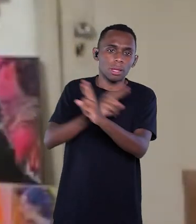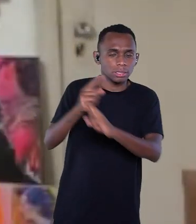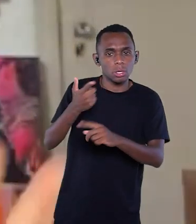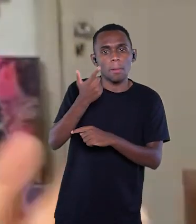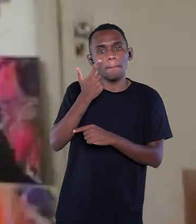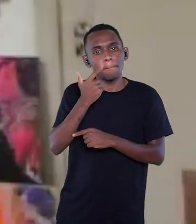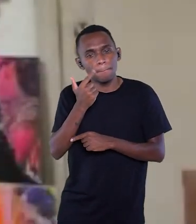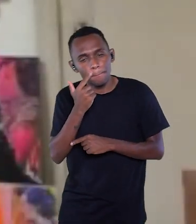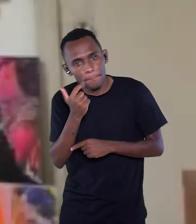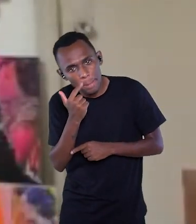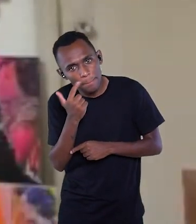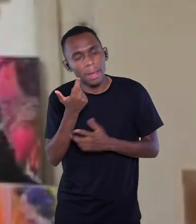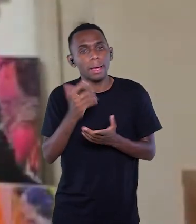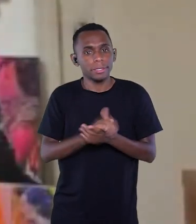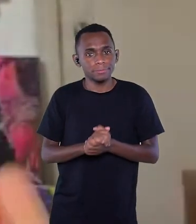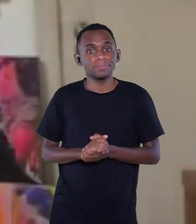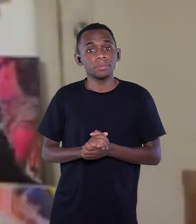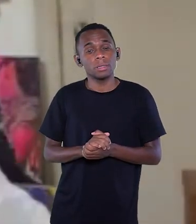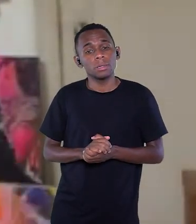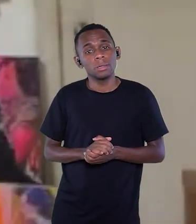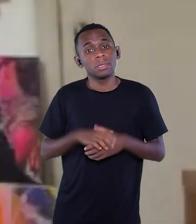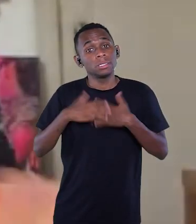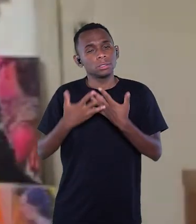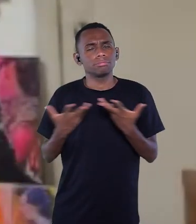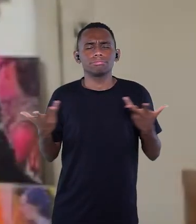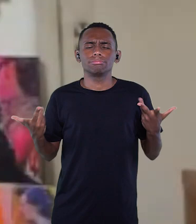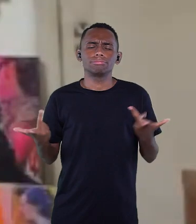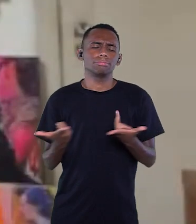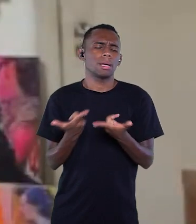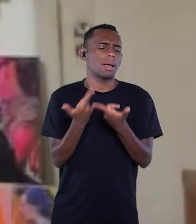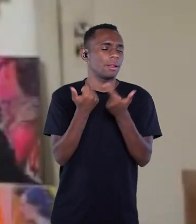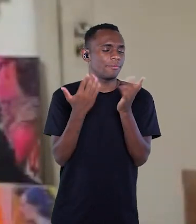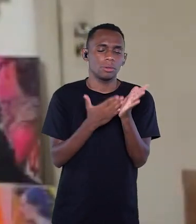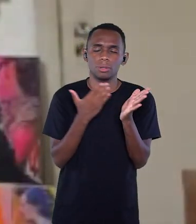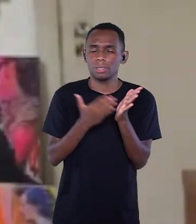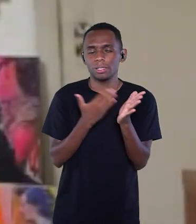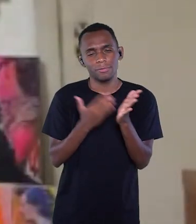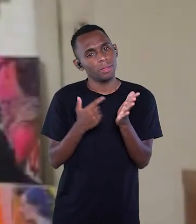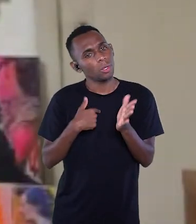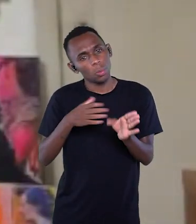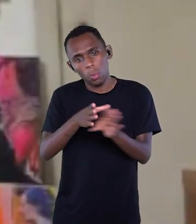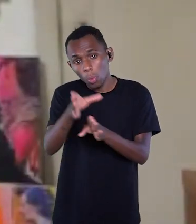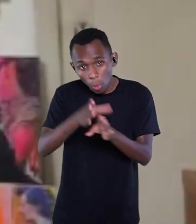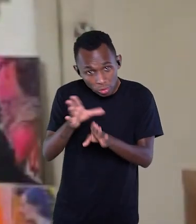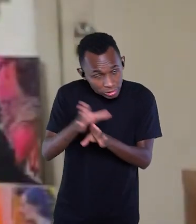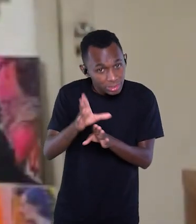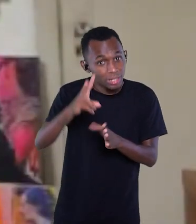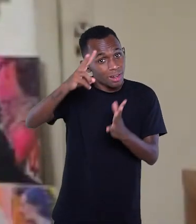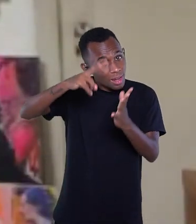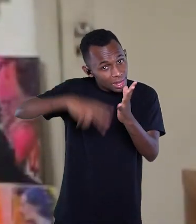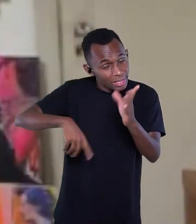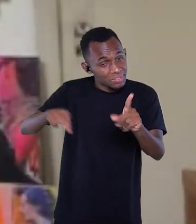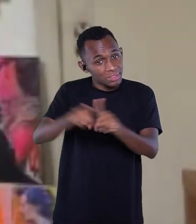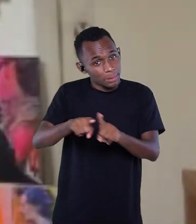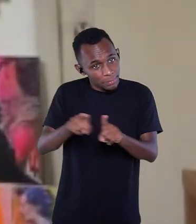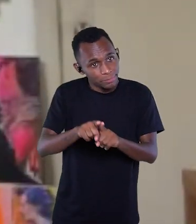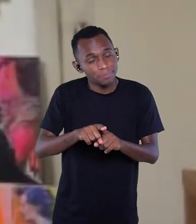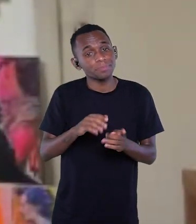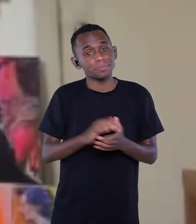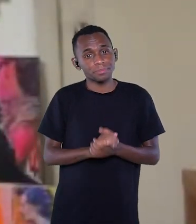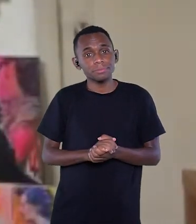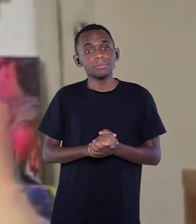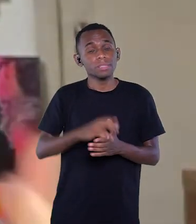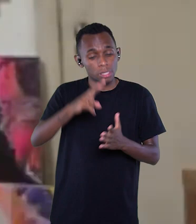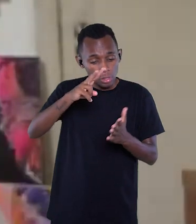casa funerária, né, que a família tinha, que é, inclusive, maravilhoso. Esse livro é maravilhoso. Eu sempre recomendo, gente, é maravilhoso mesmo.